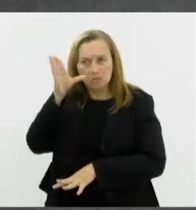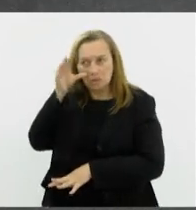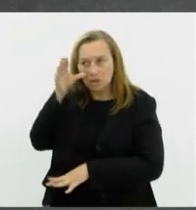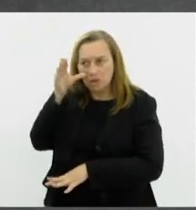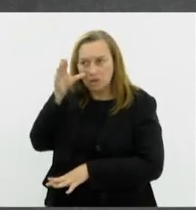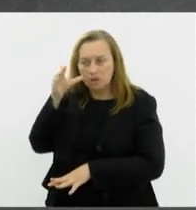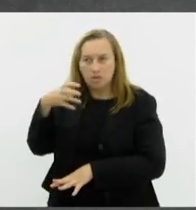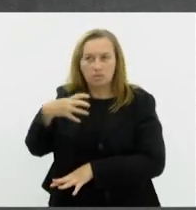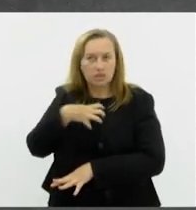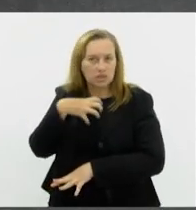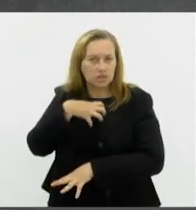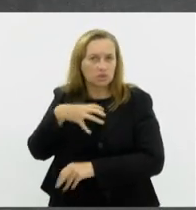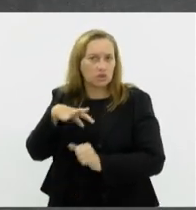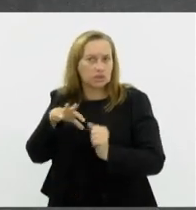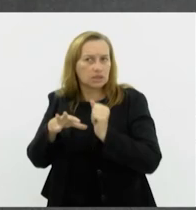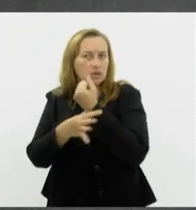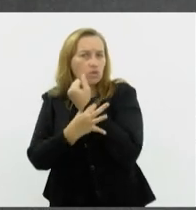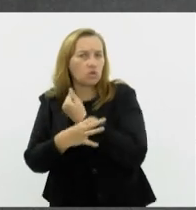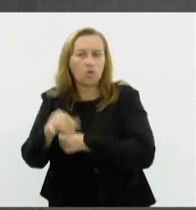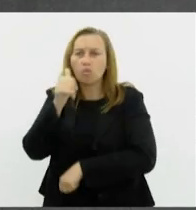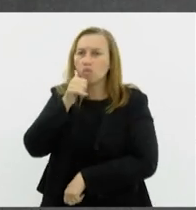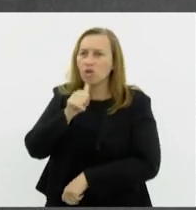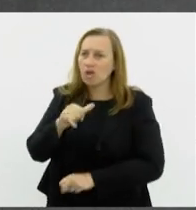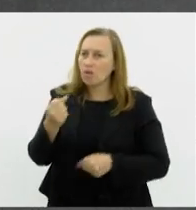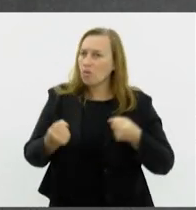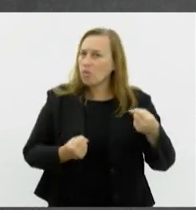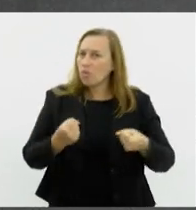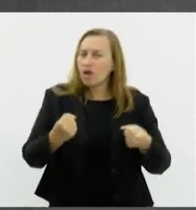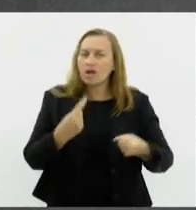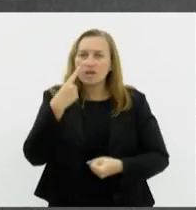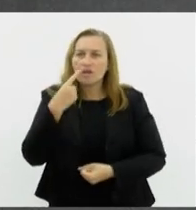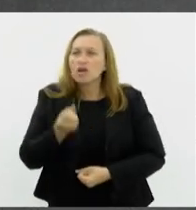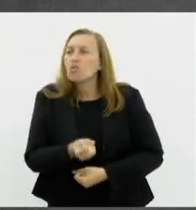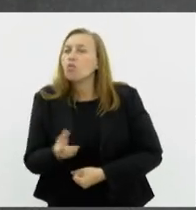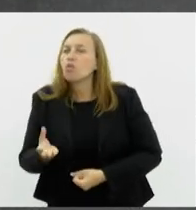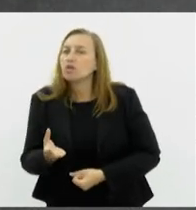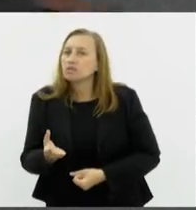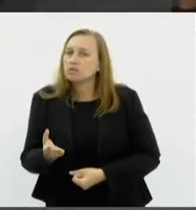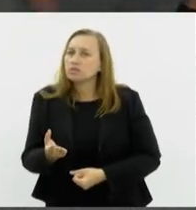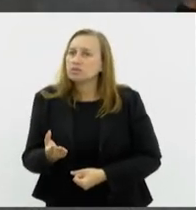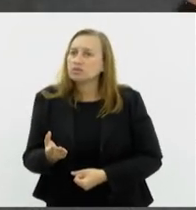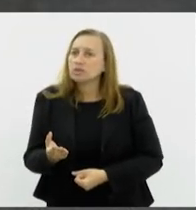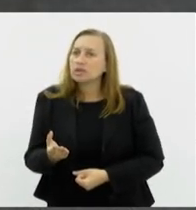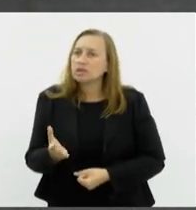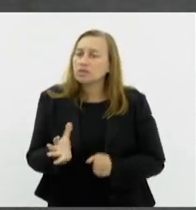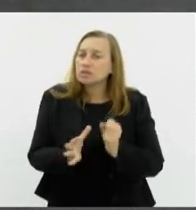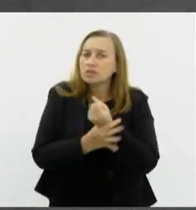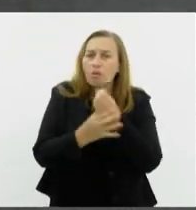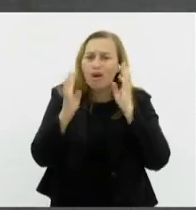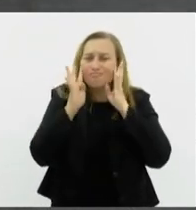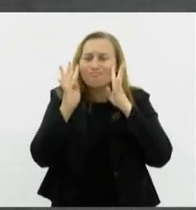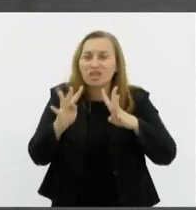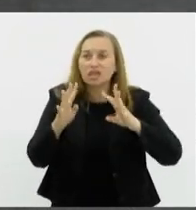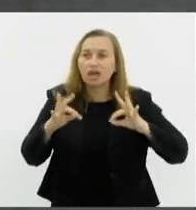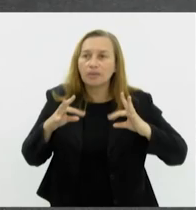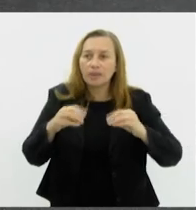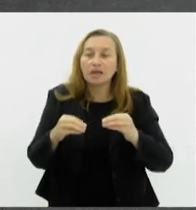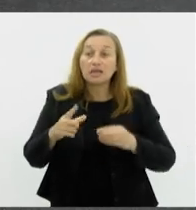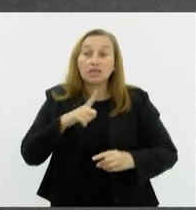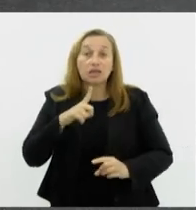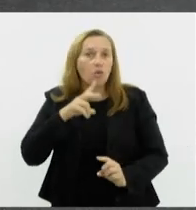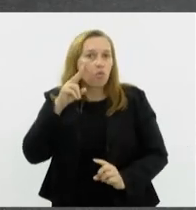segura com as mulheres no volante, porque a gente vê o quanto que elas são atentas e têm um